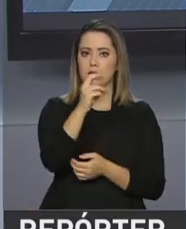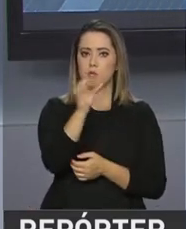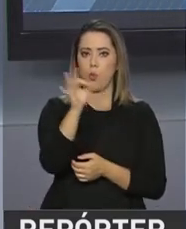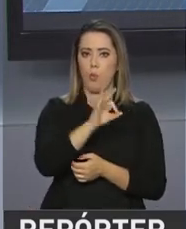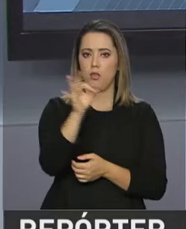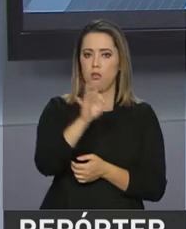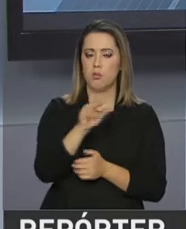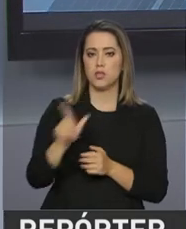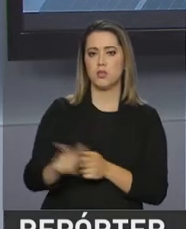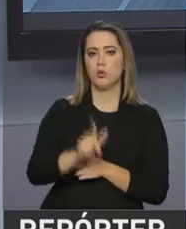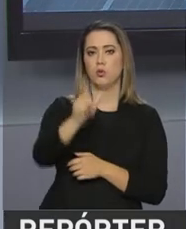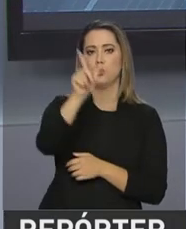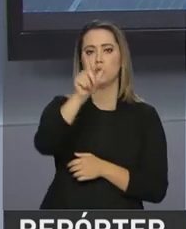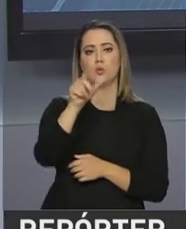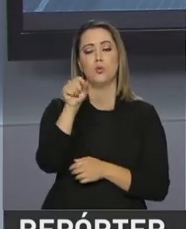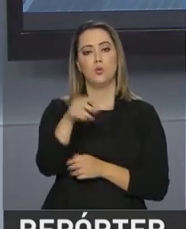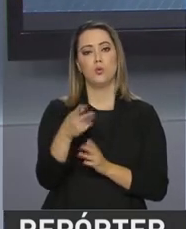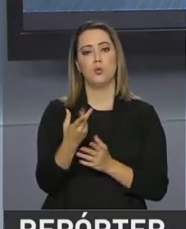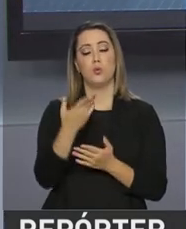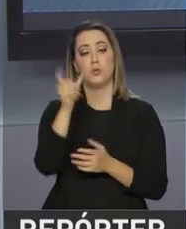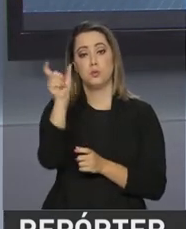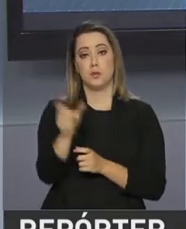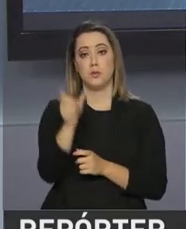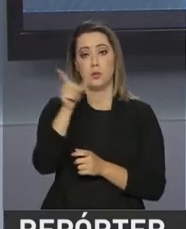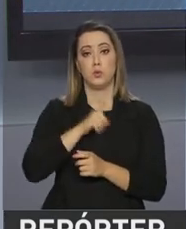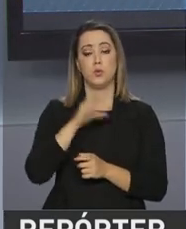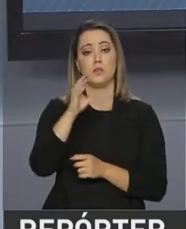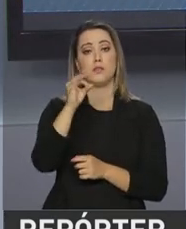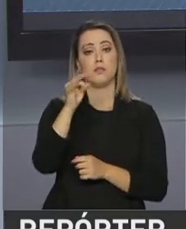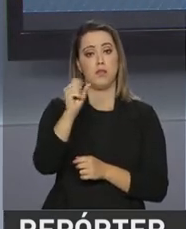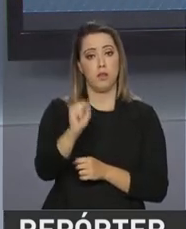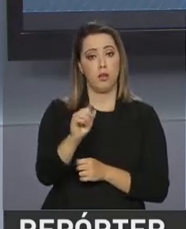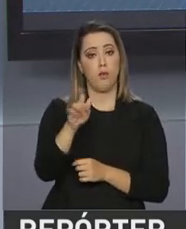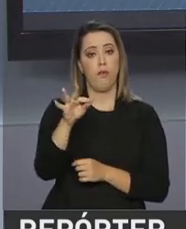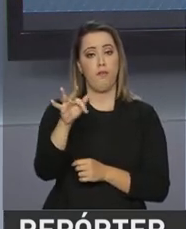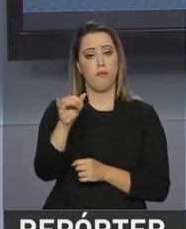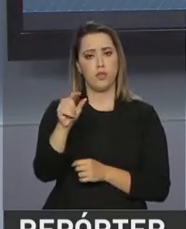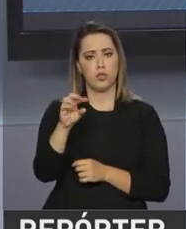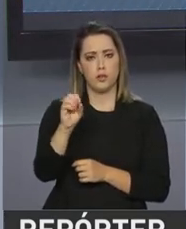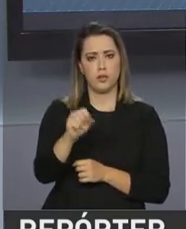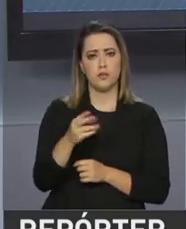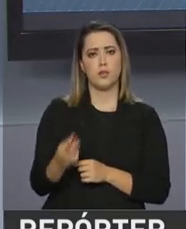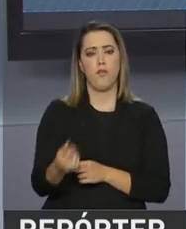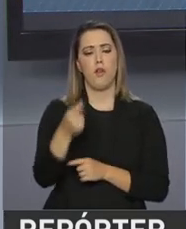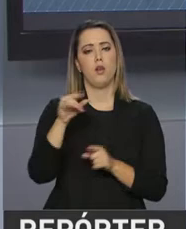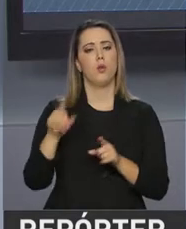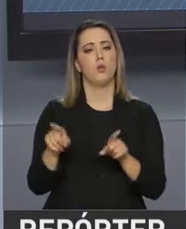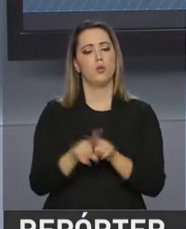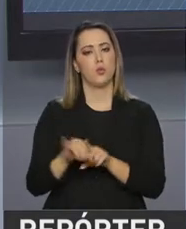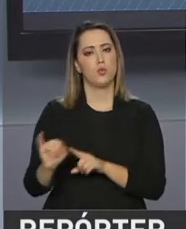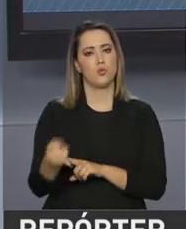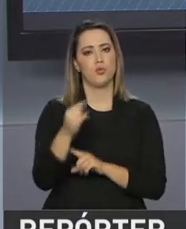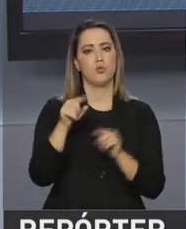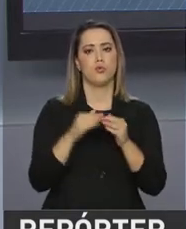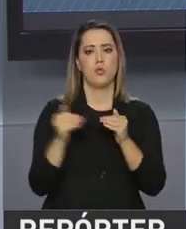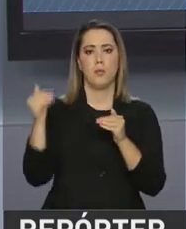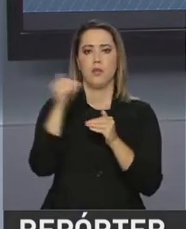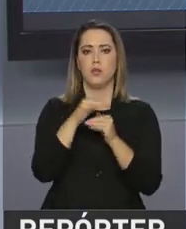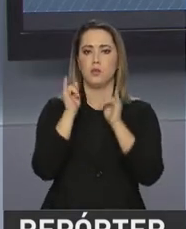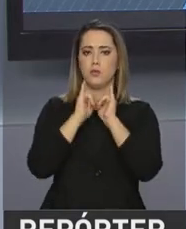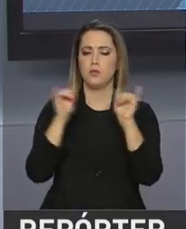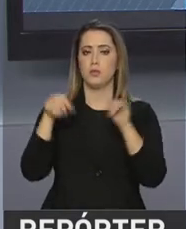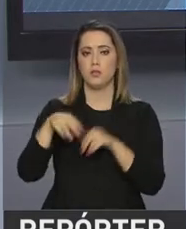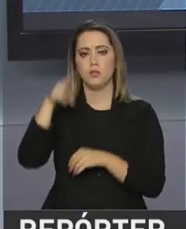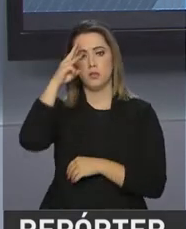dos lucros para as contas inscritas no fundo eo valor de rendimento também aumentou as novidades foram anunciadas nesta